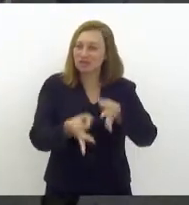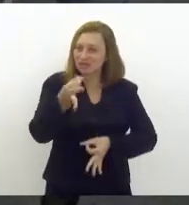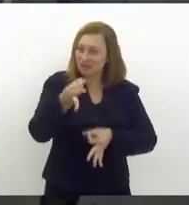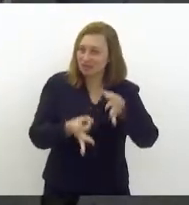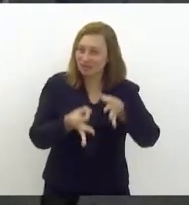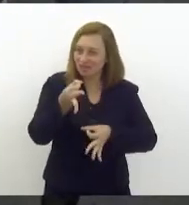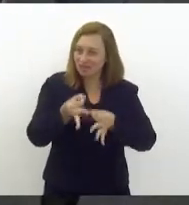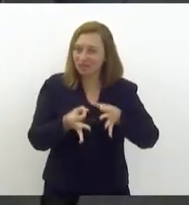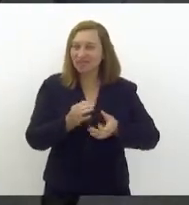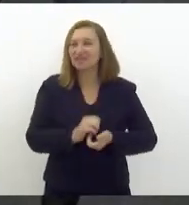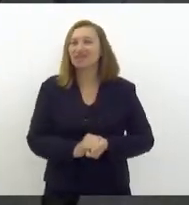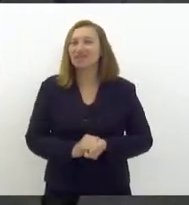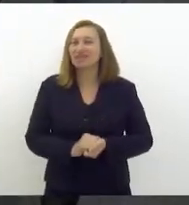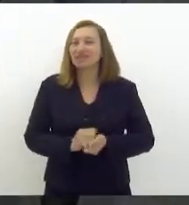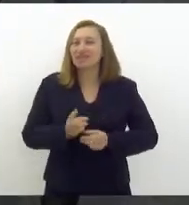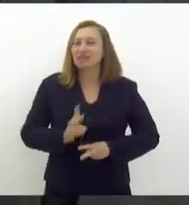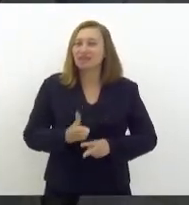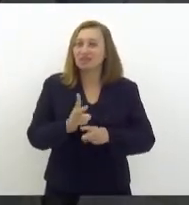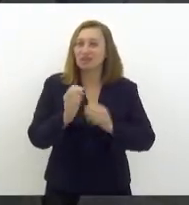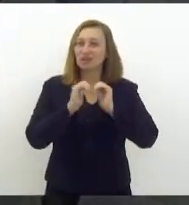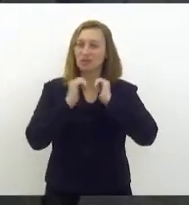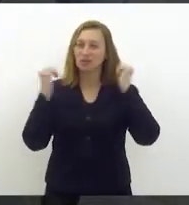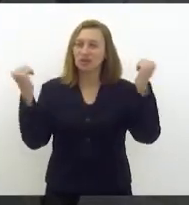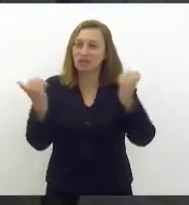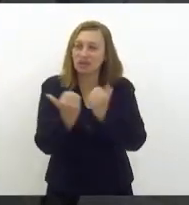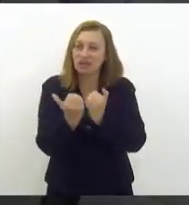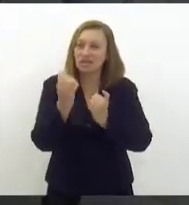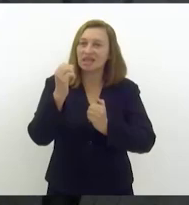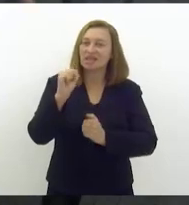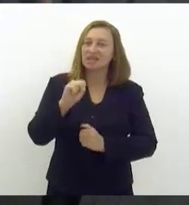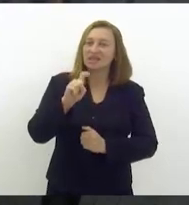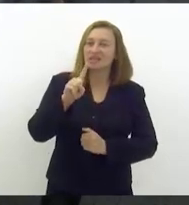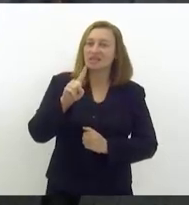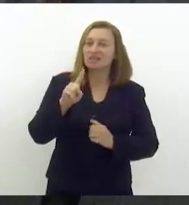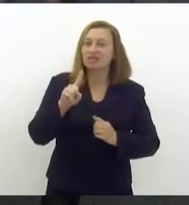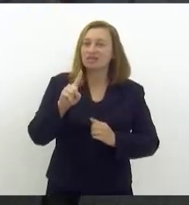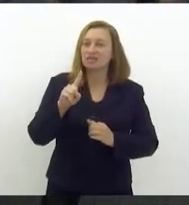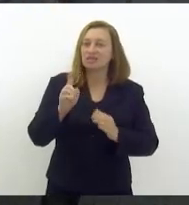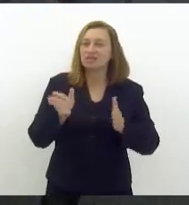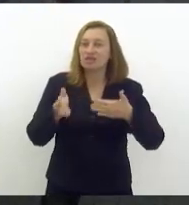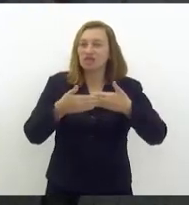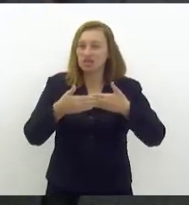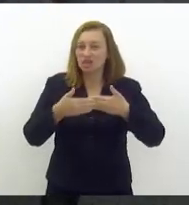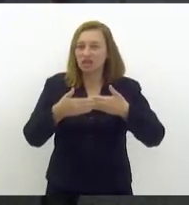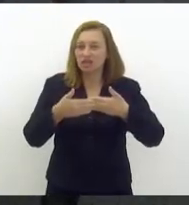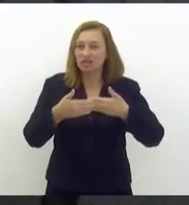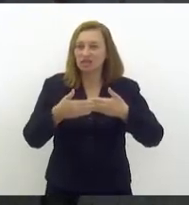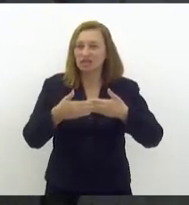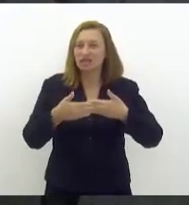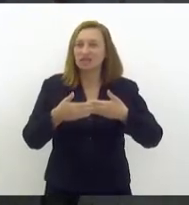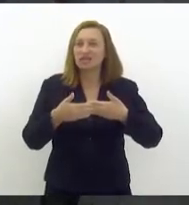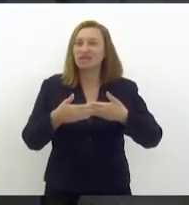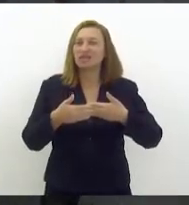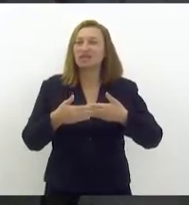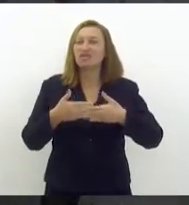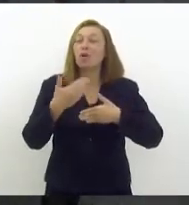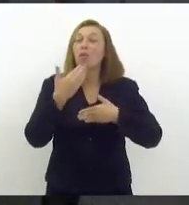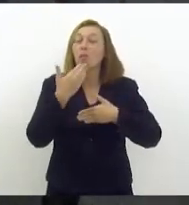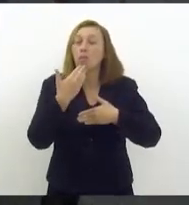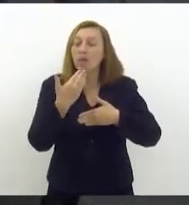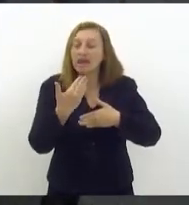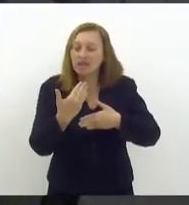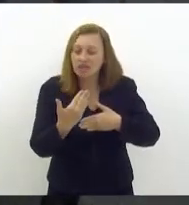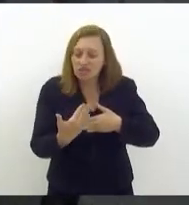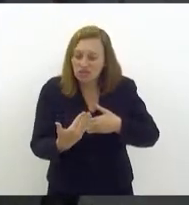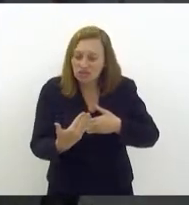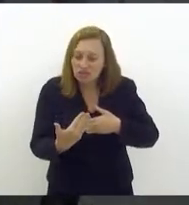em manter o estado de São Januário fechado para o público gostaria de fazer um apelo